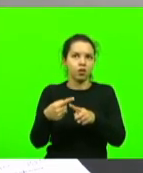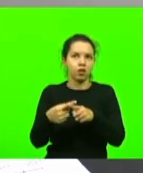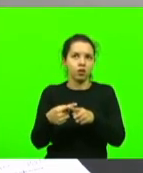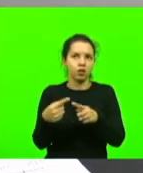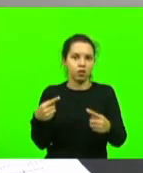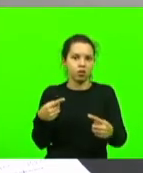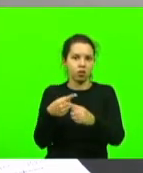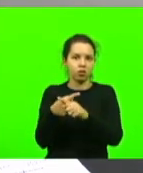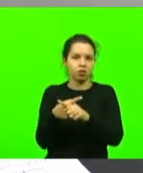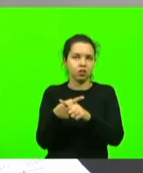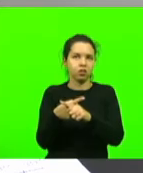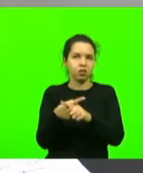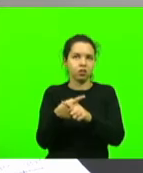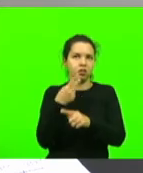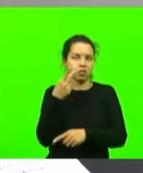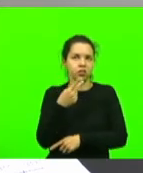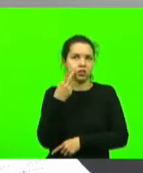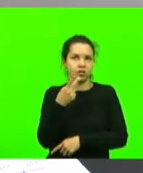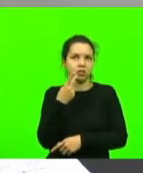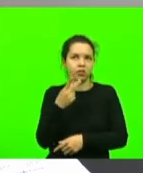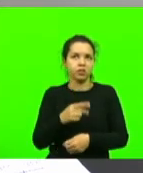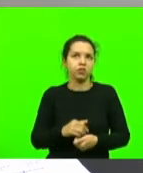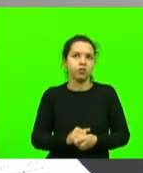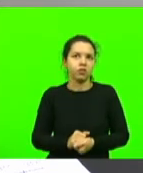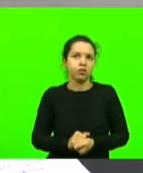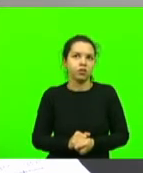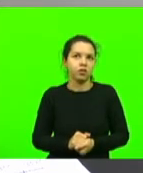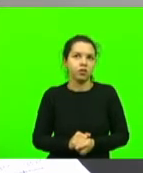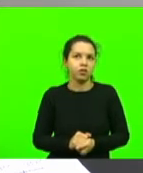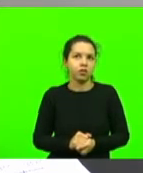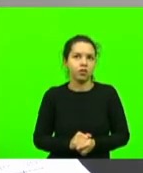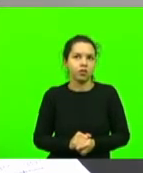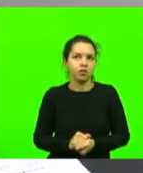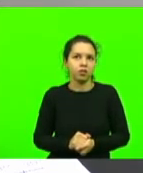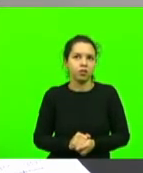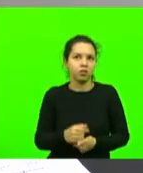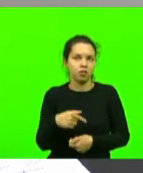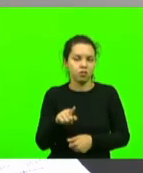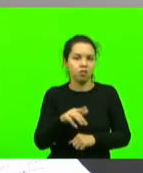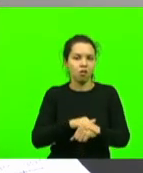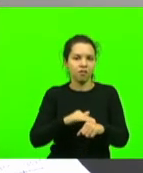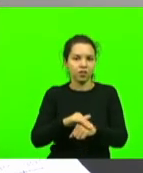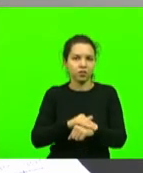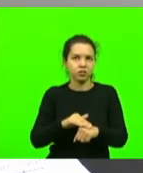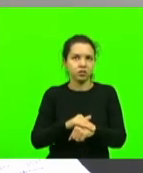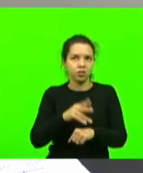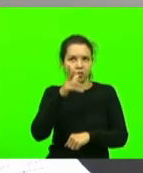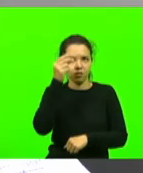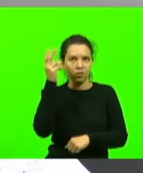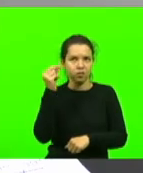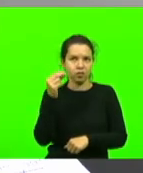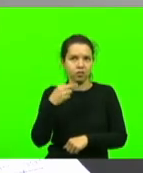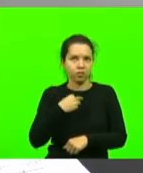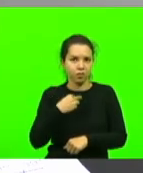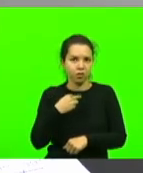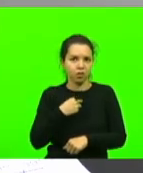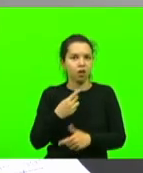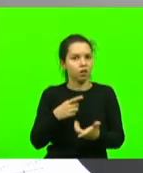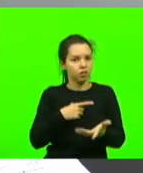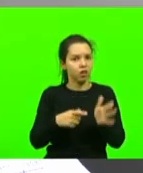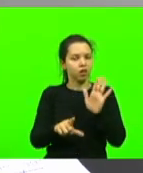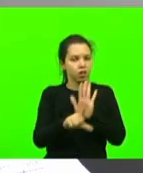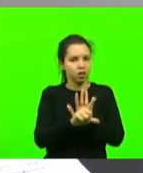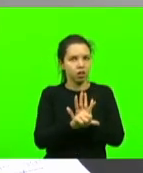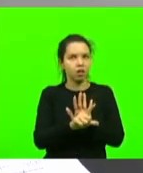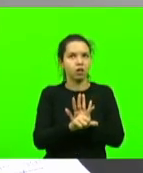politicamente ele e aí eu fui falar com o prefeito você não pode fazer isso cara nós uma legislação